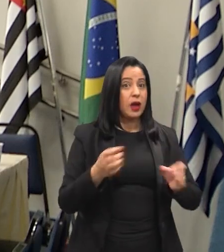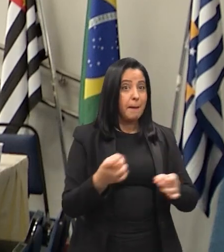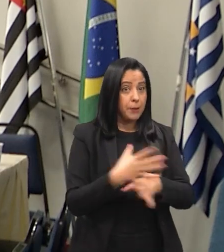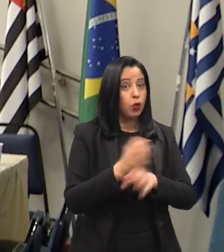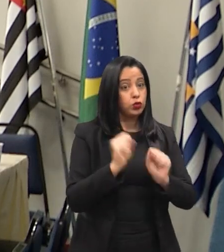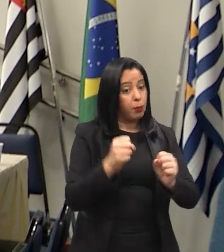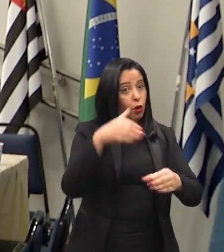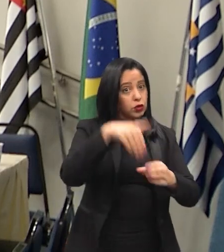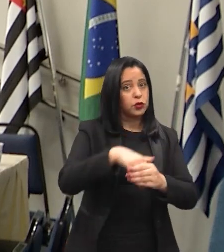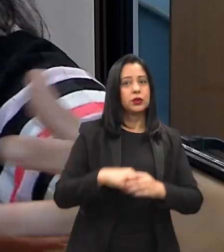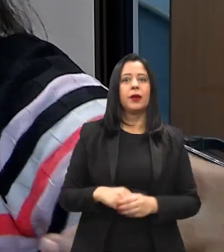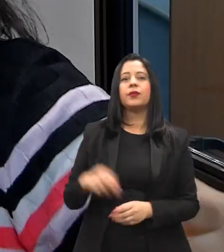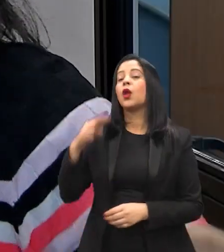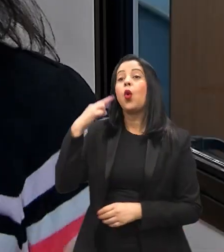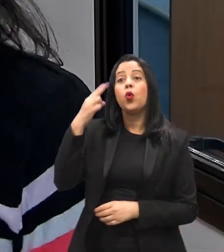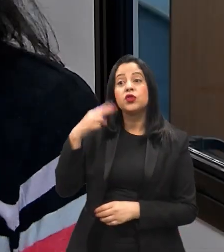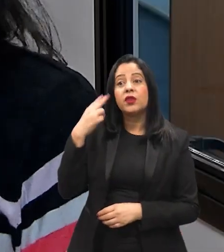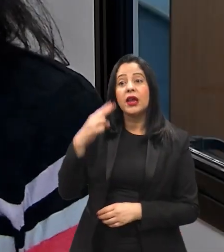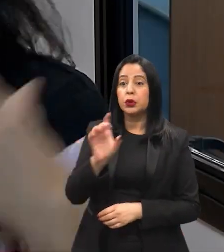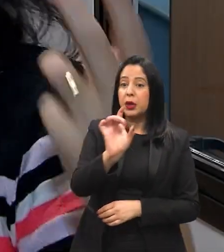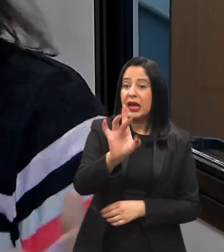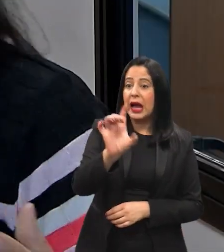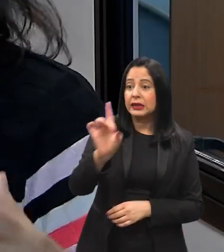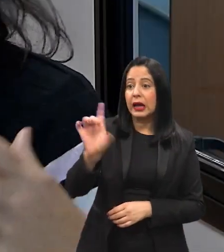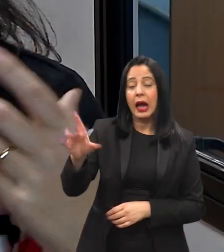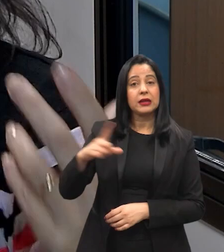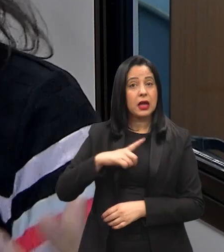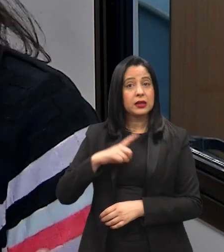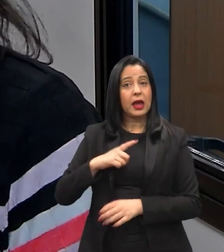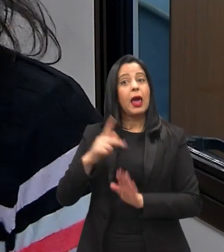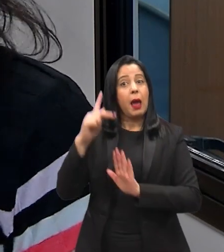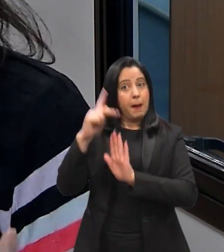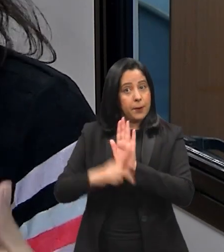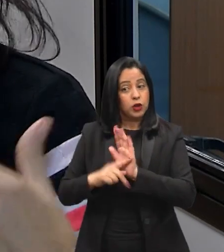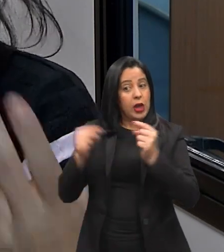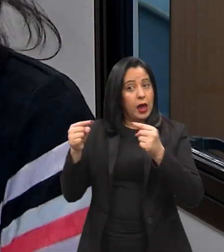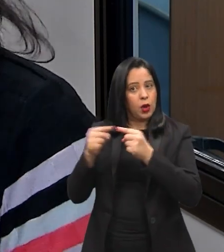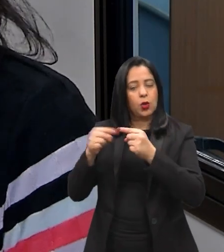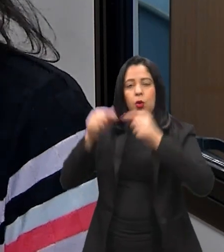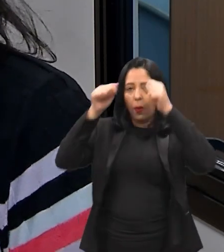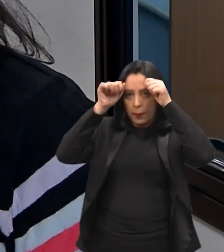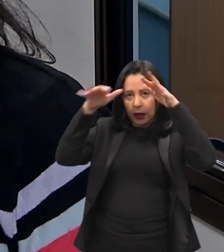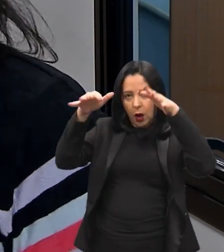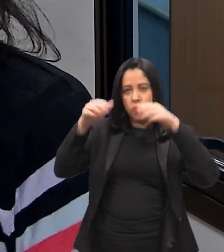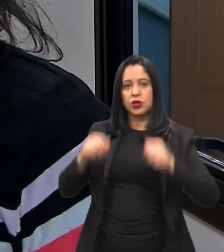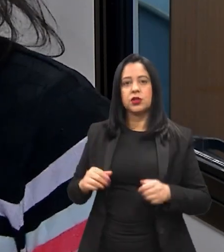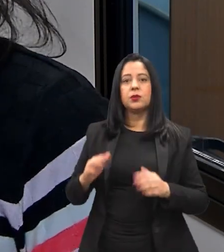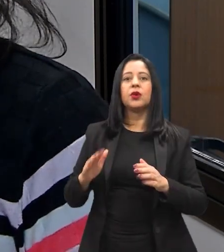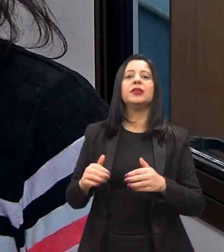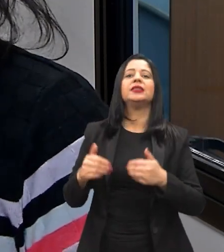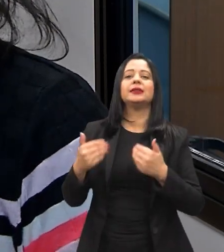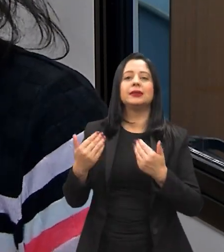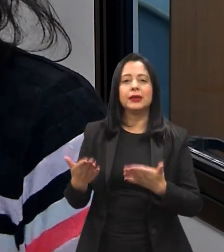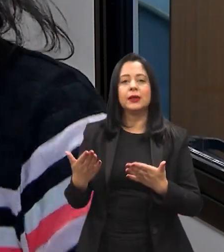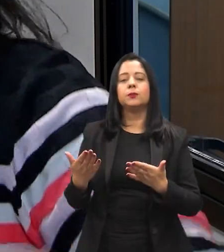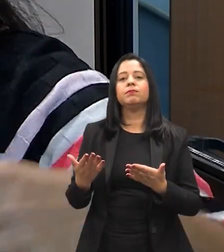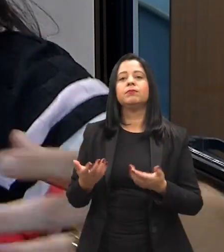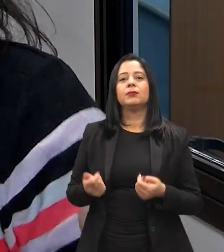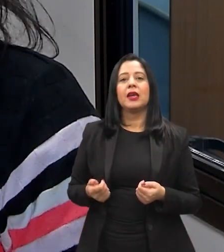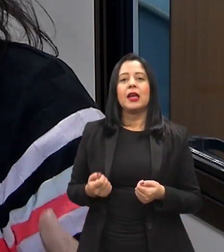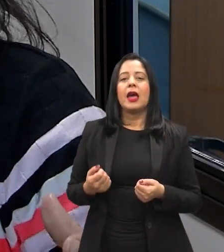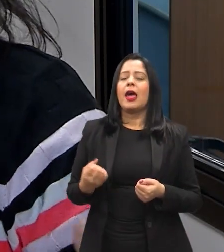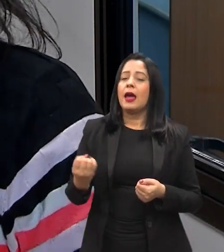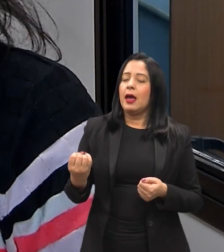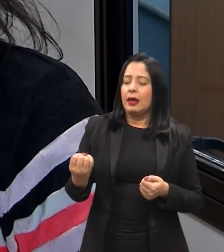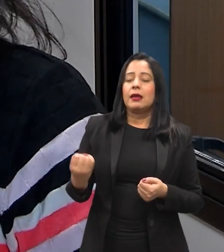pronto para ser votado no plenário. Os vereadores da frente, cada um tem também projetos referentes ao autismo. Então, eu acho que para